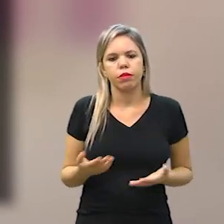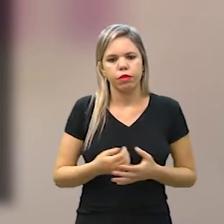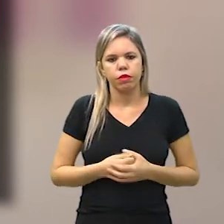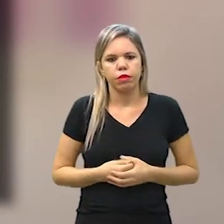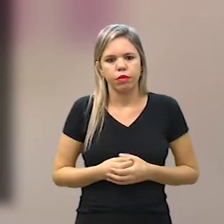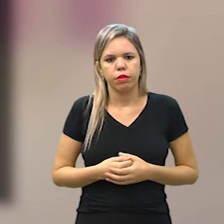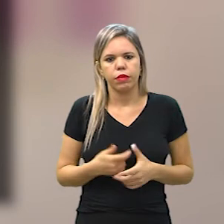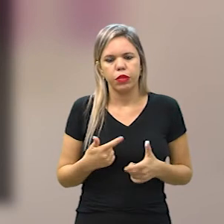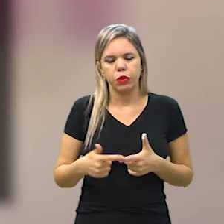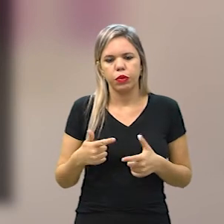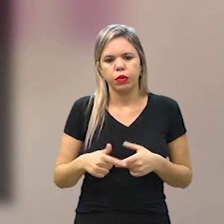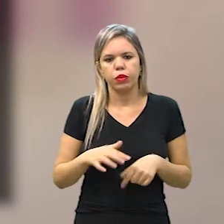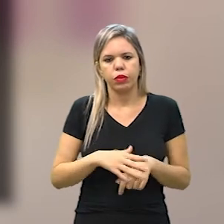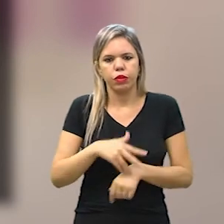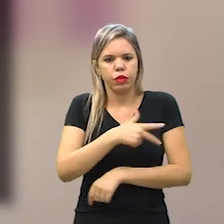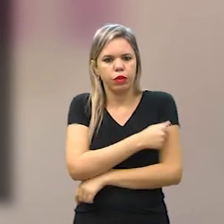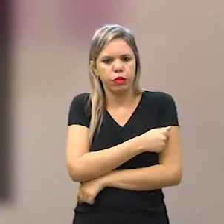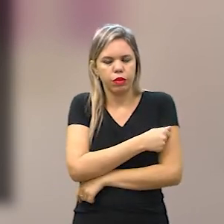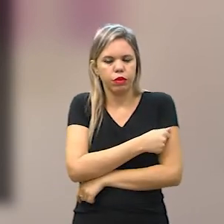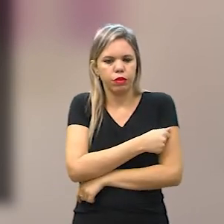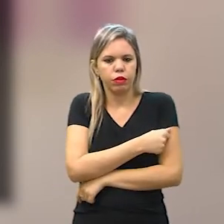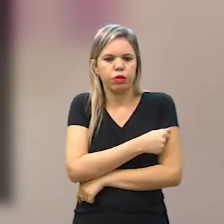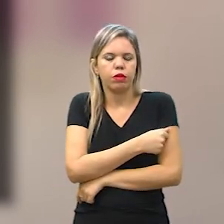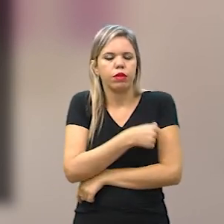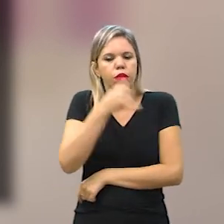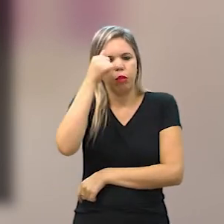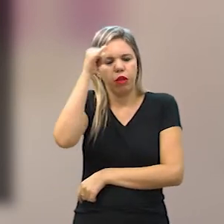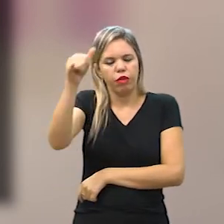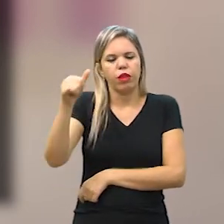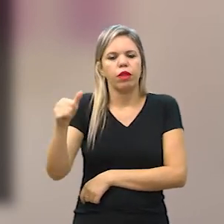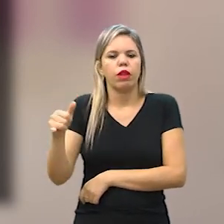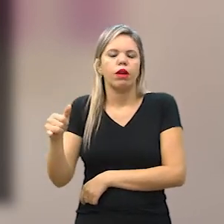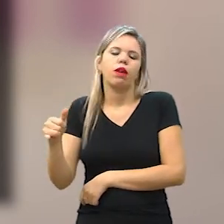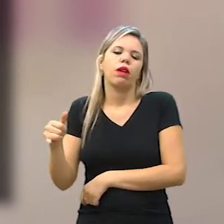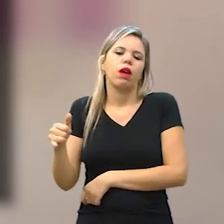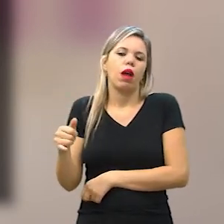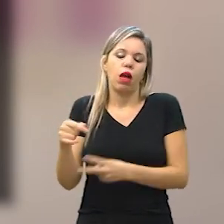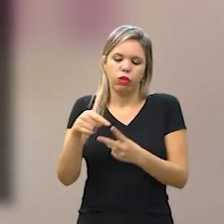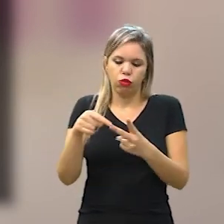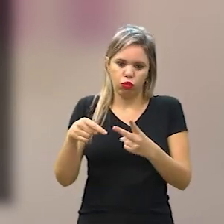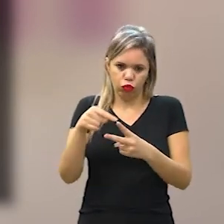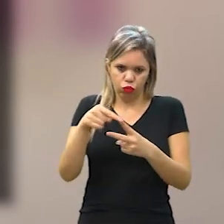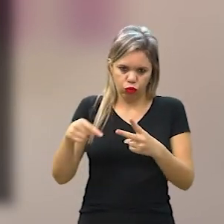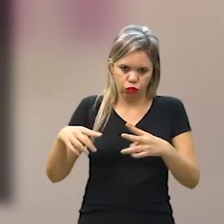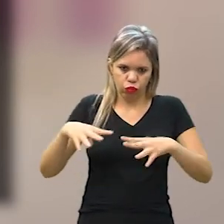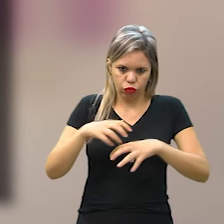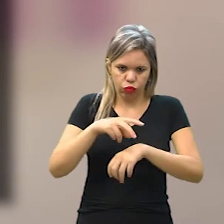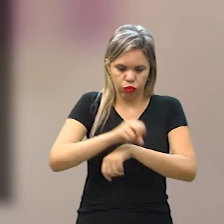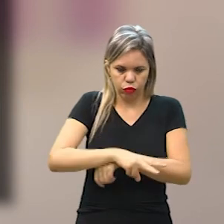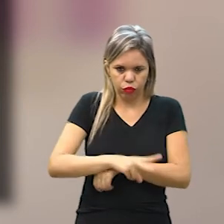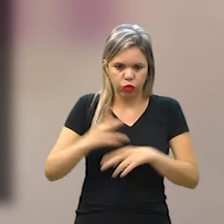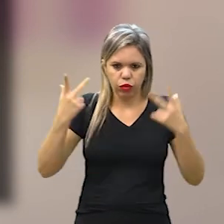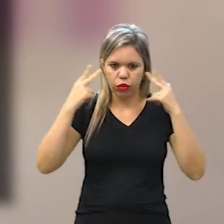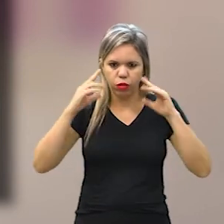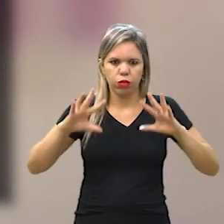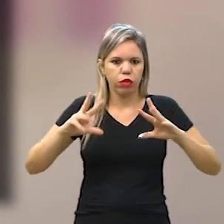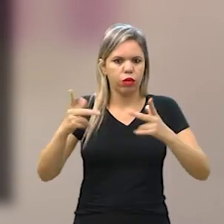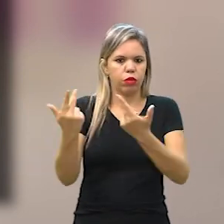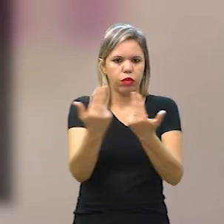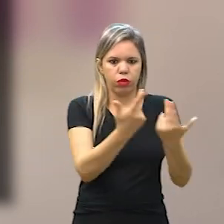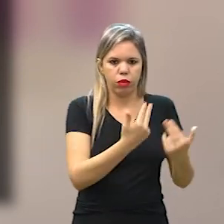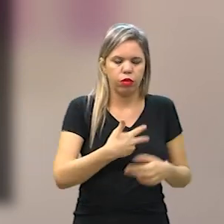Então, as reações da vacina contra o meningococo ou contra o pneumococo, elas são comuns em todas as